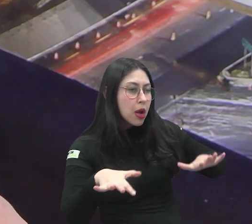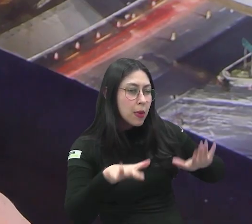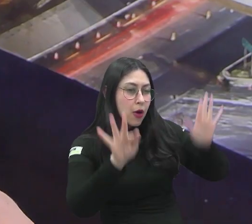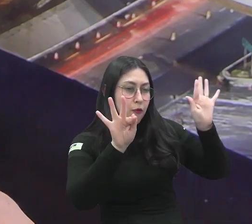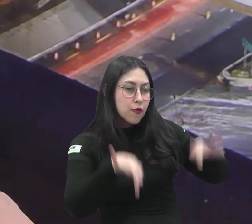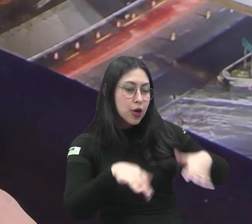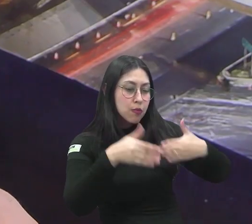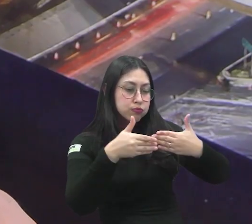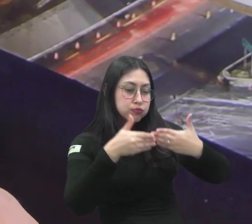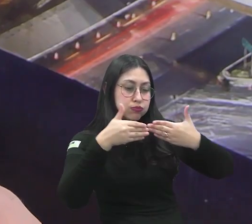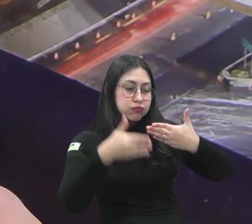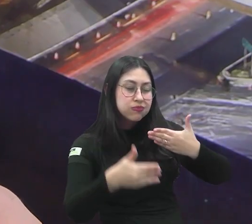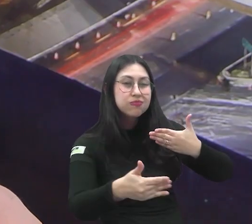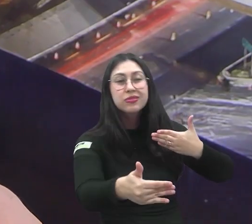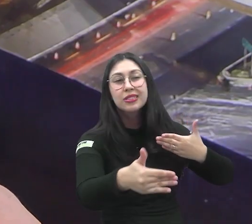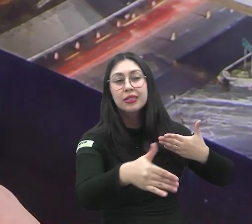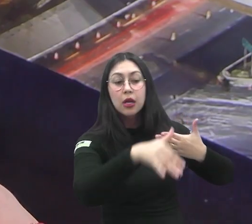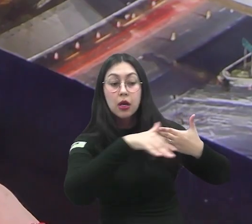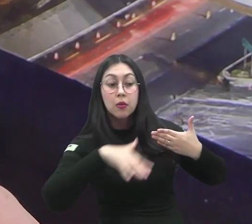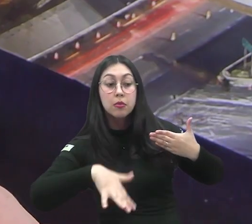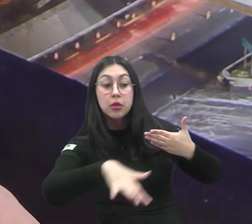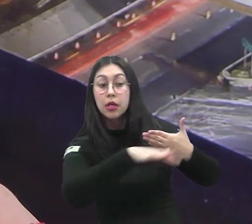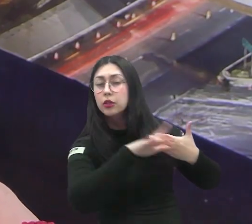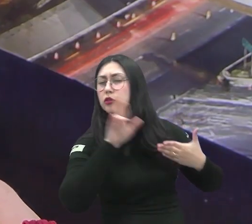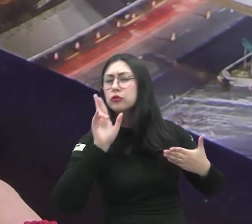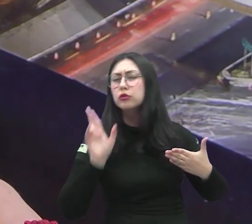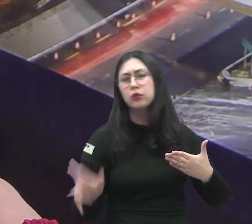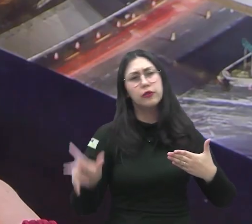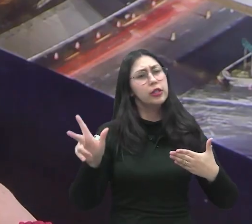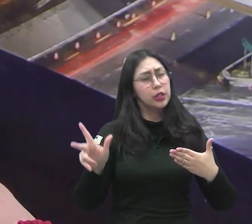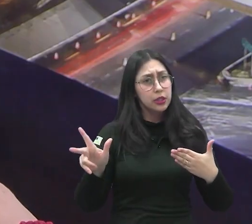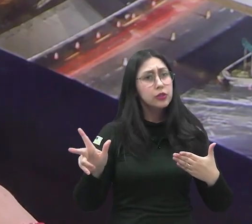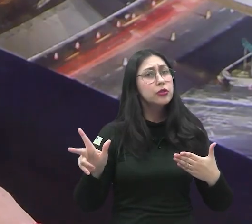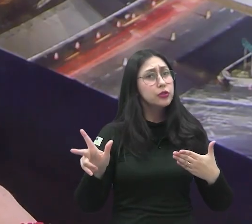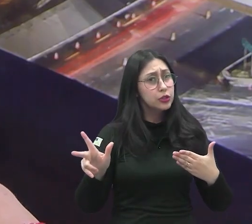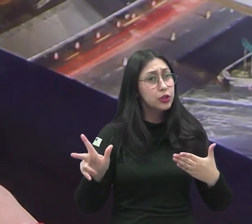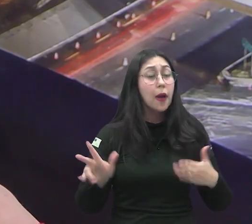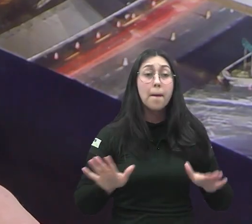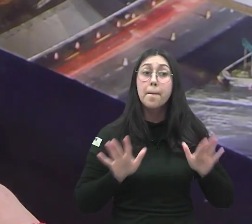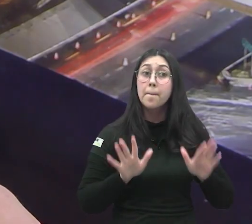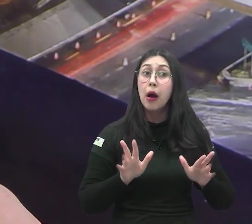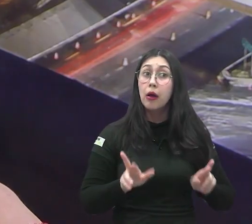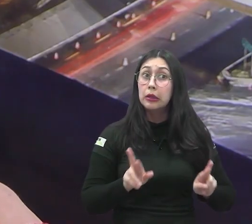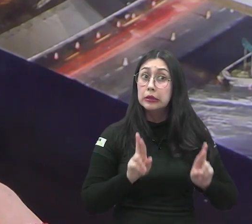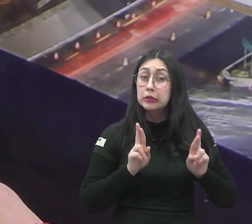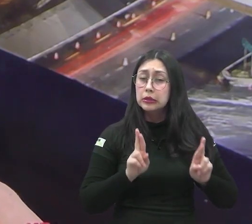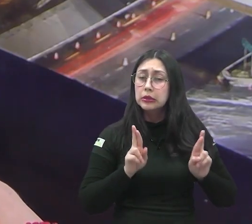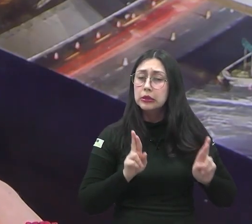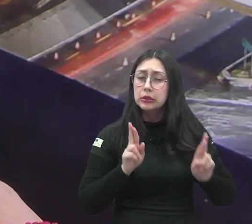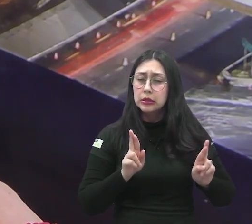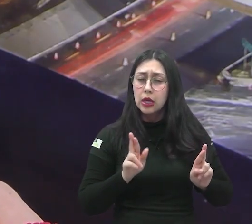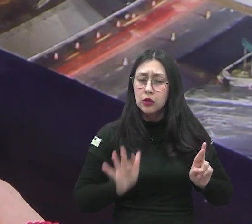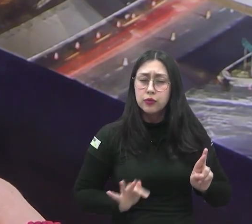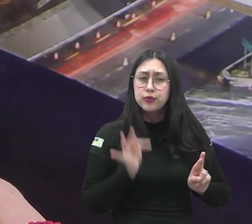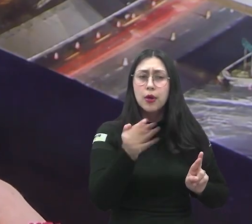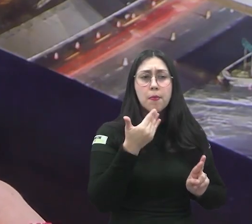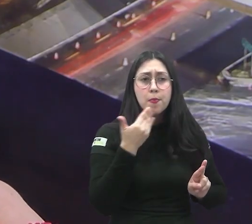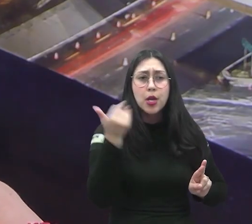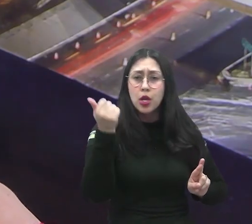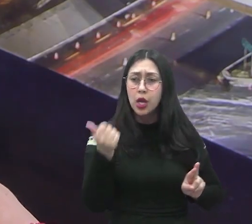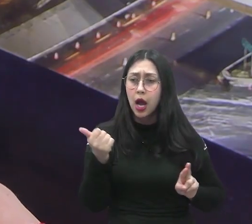pós-pandemia, né? Aquele início de pós-pandemia, nós tínhamos um cenário na cidade, né? Tinha muita perspectiva